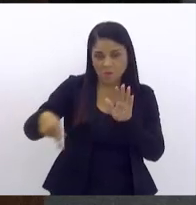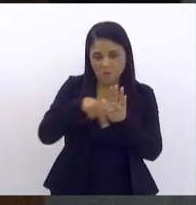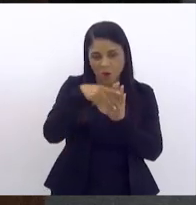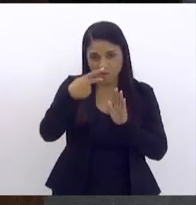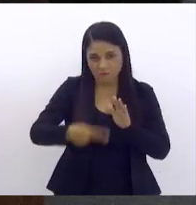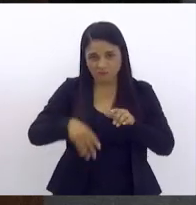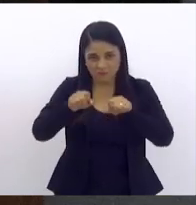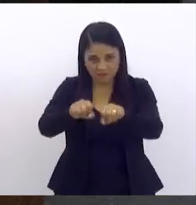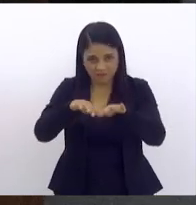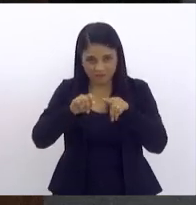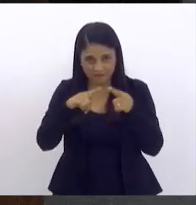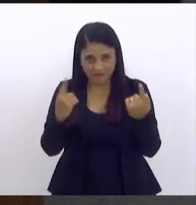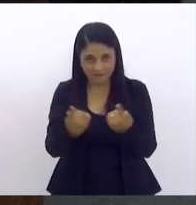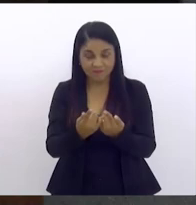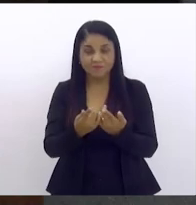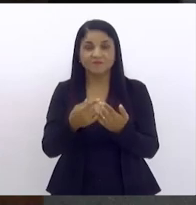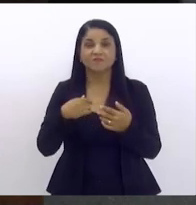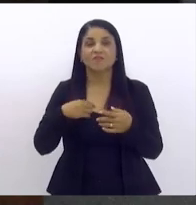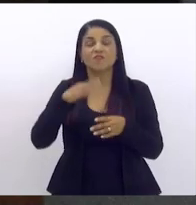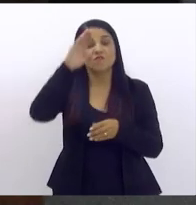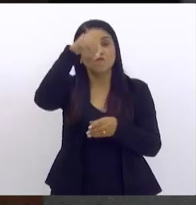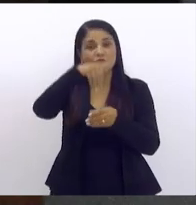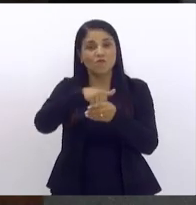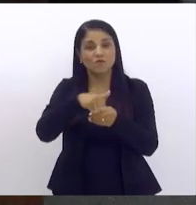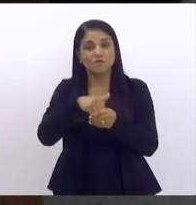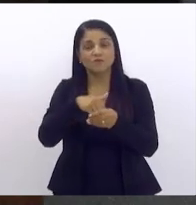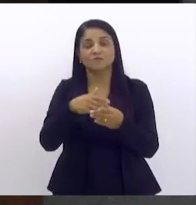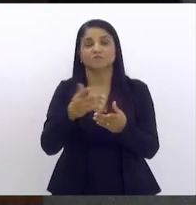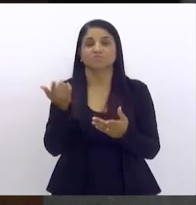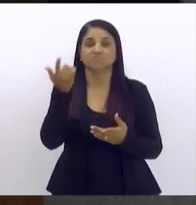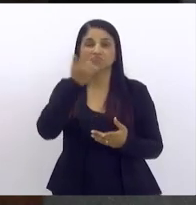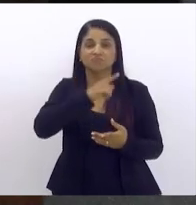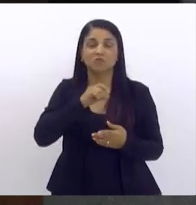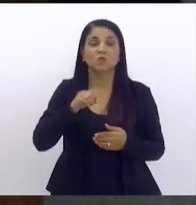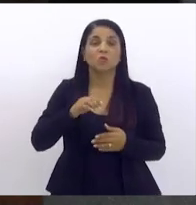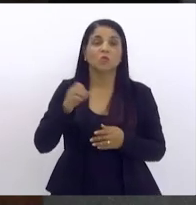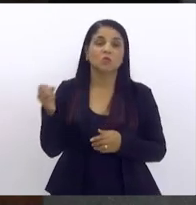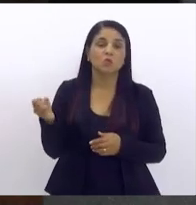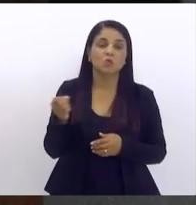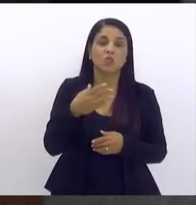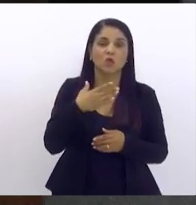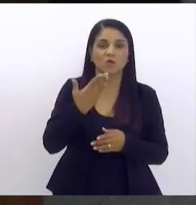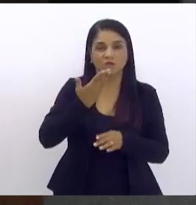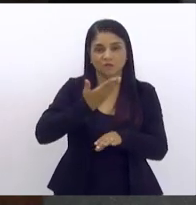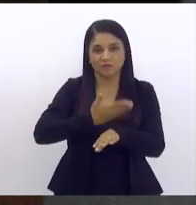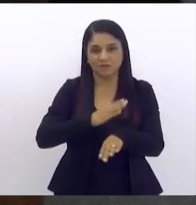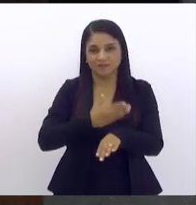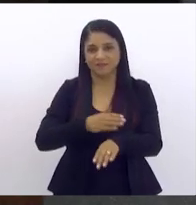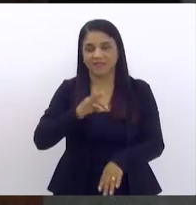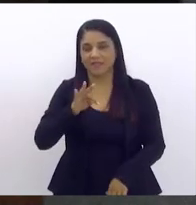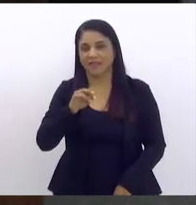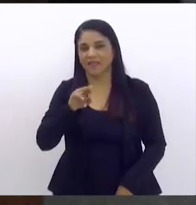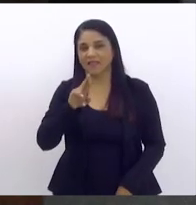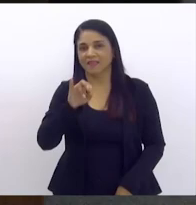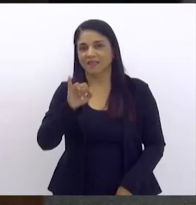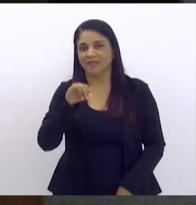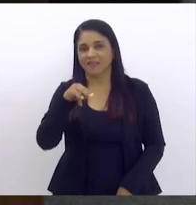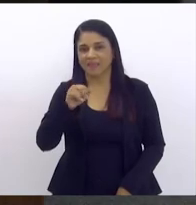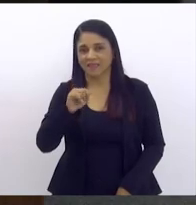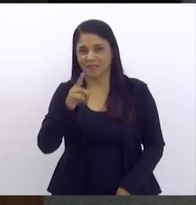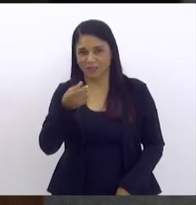colocamos em votação aqui e foi unânime. O novo treinador do nosso time é o nobre deputado Luiz